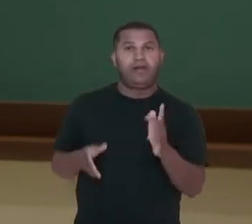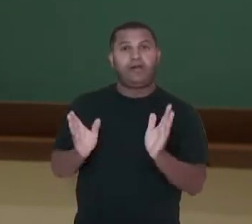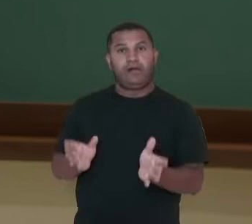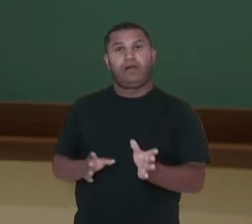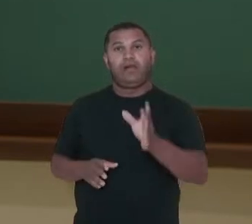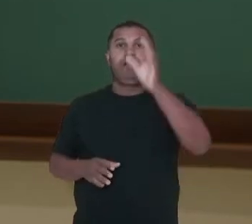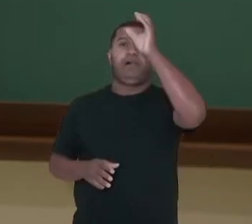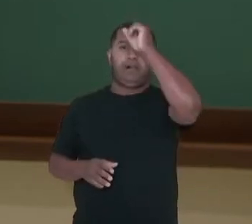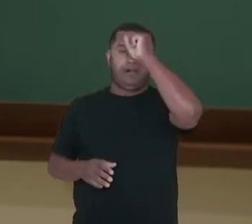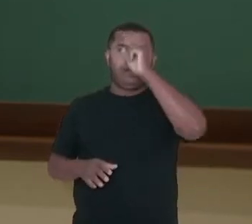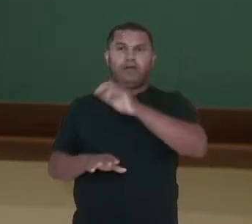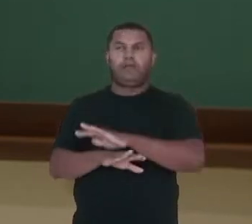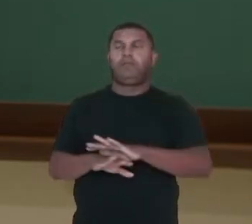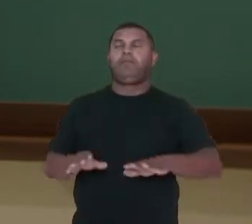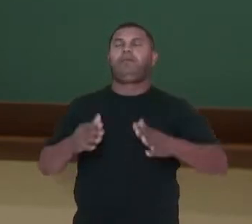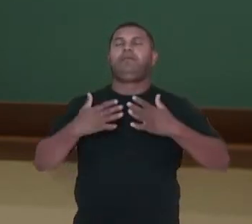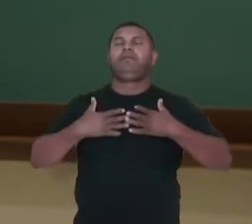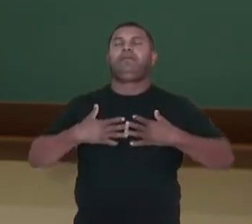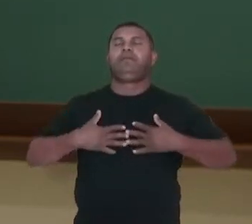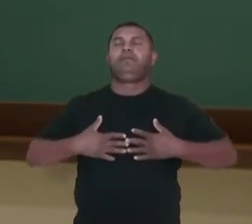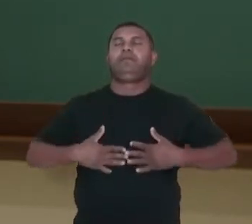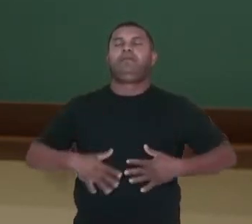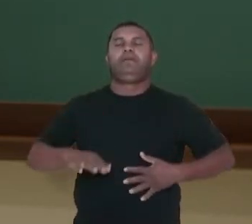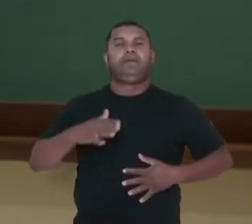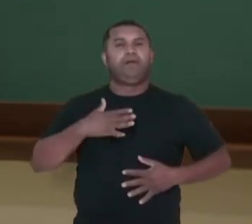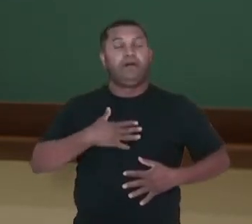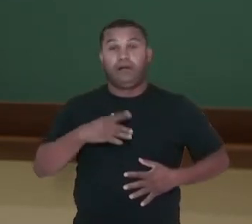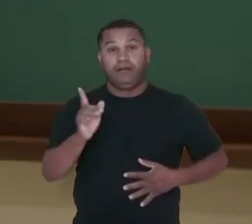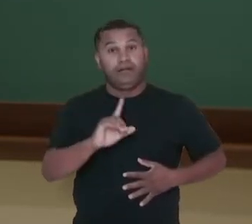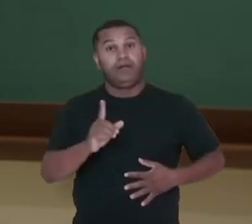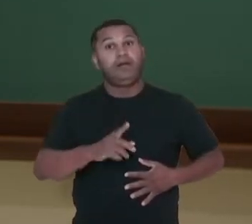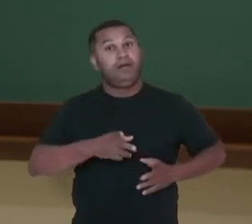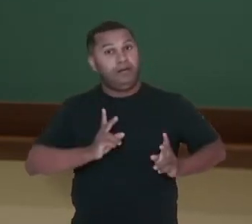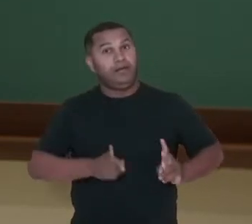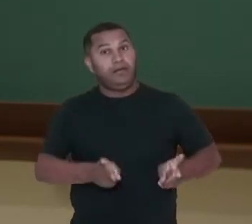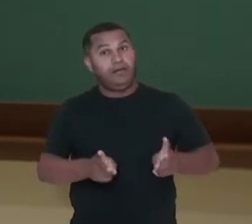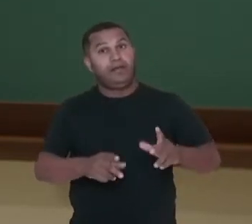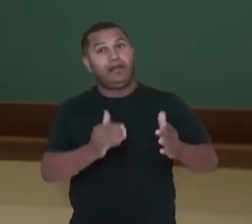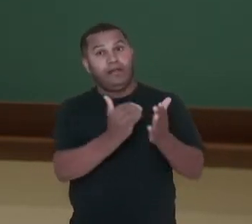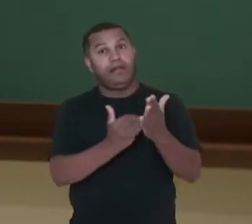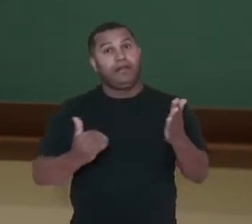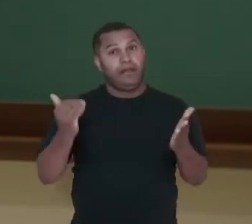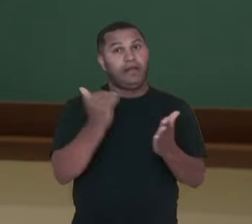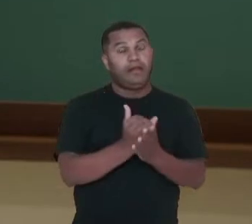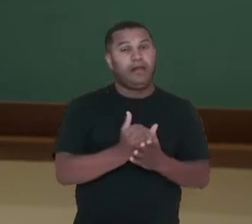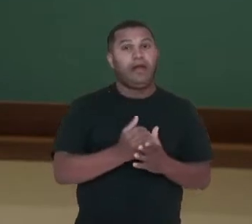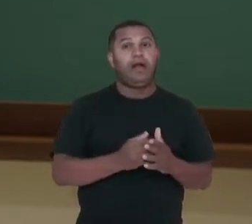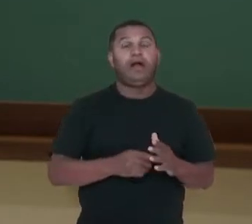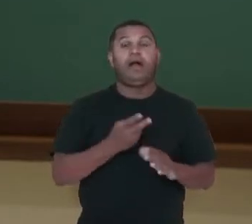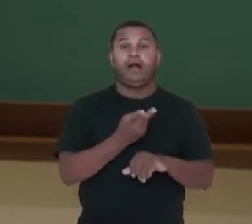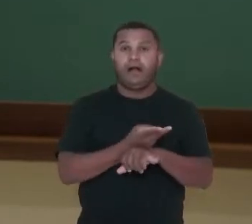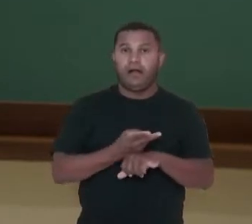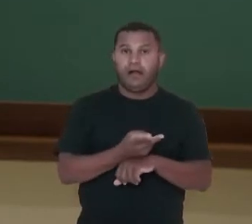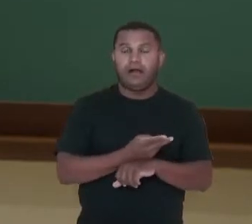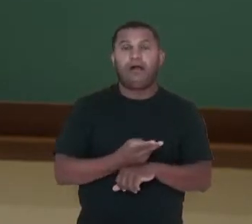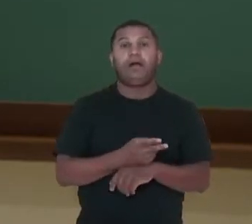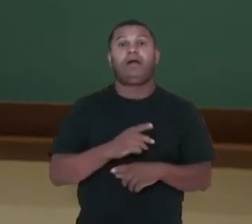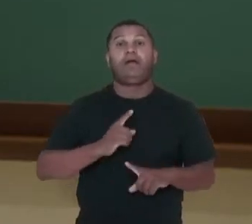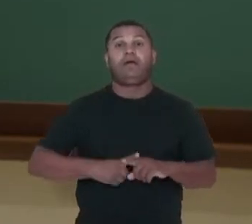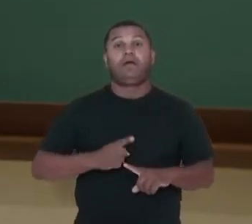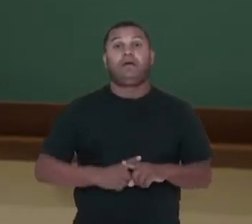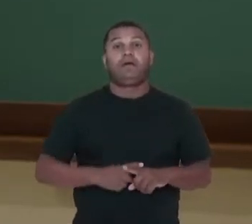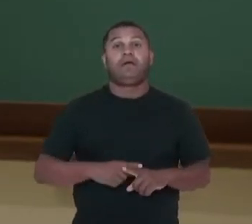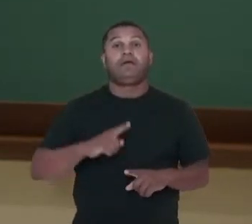acabou. Sempre tem algo a mais ali a explorar, porque a evolução acontece ainda mais